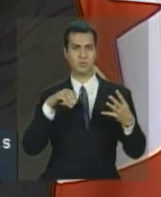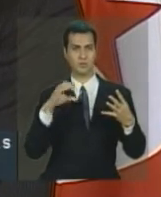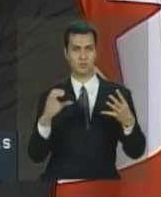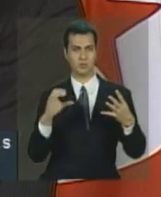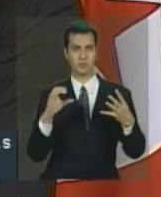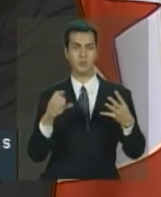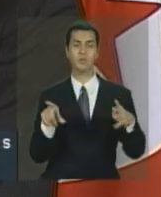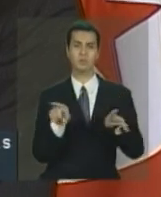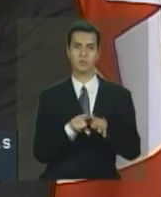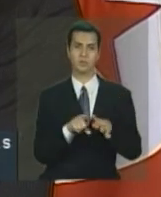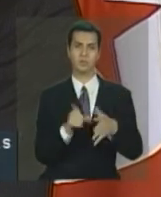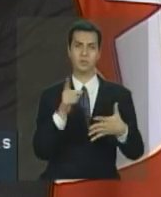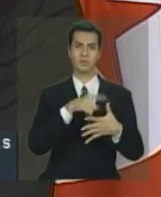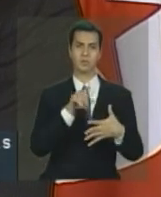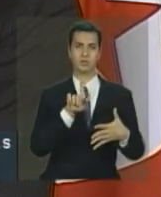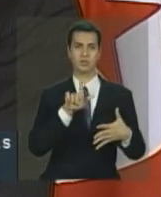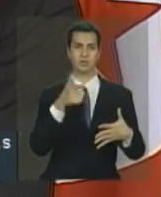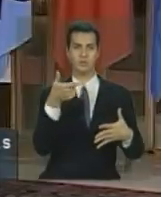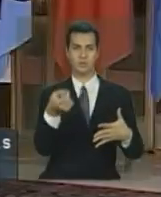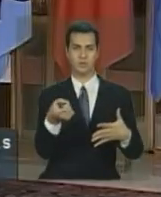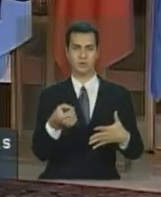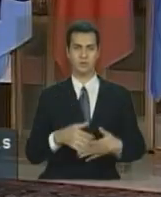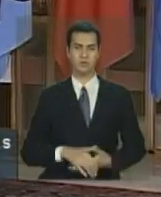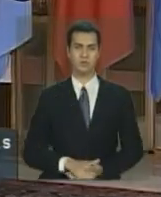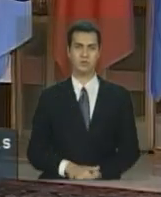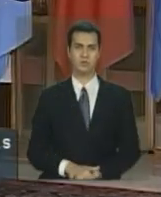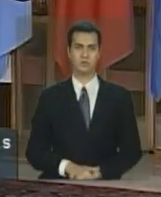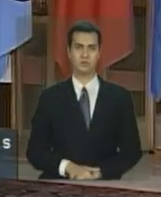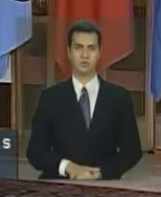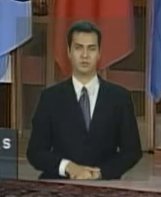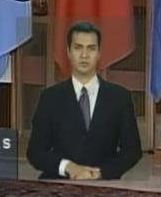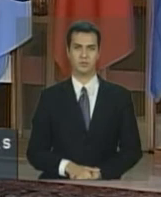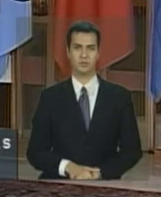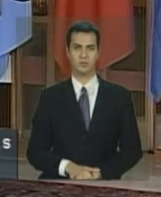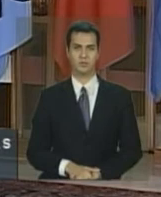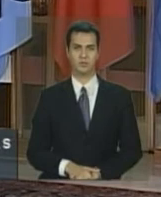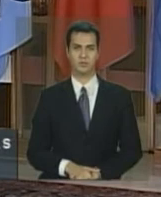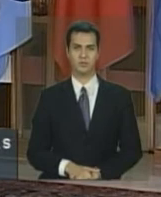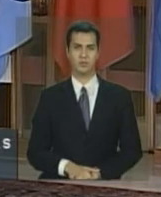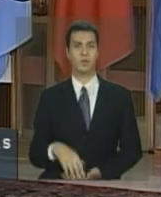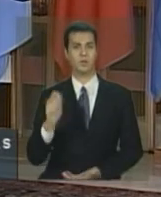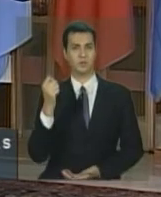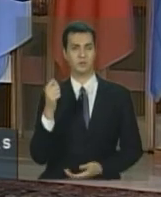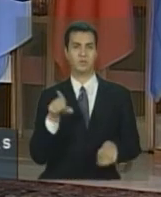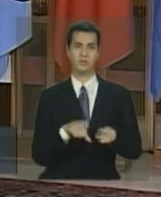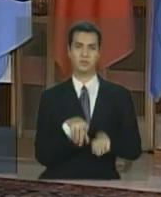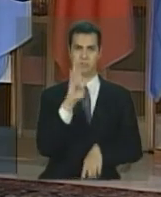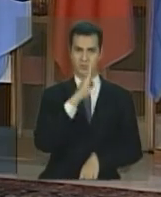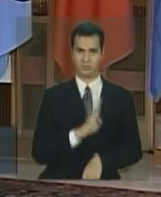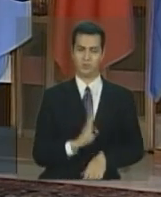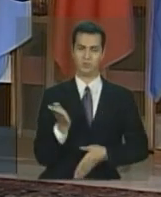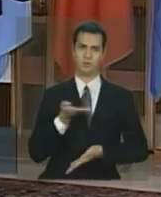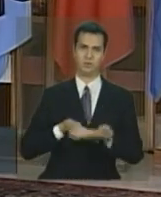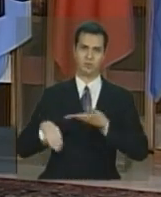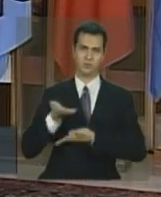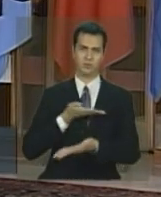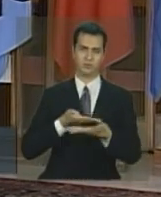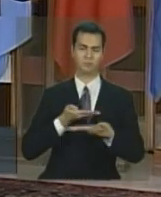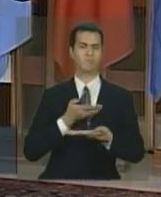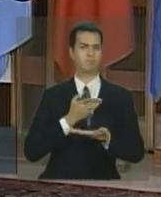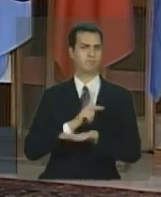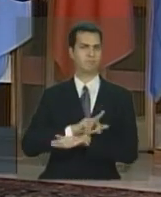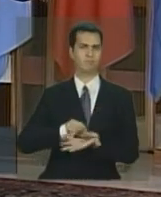também faz parte do G20. As relações entre a Argentina e o Brasil são bastante